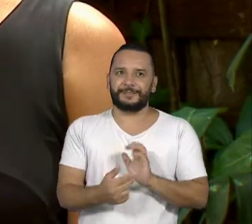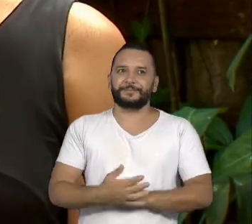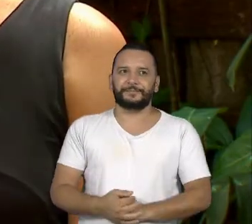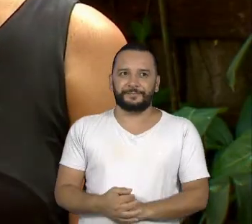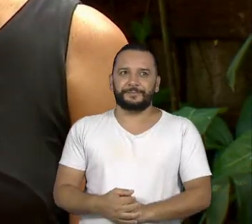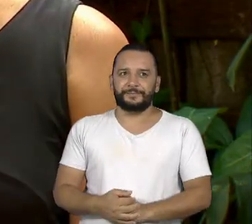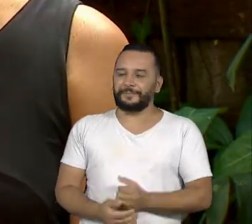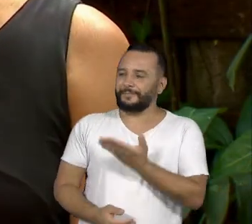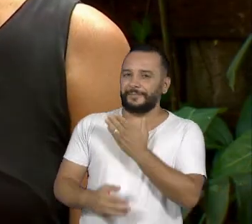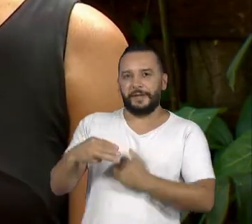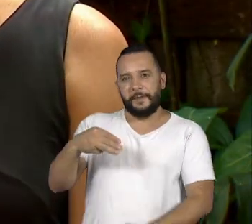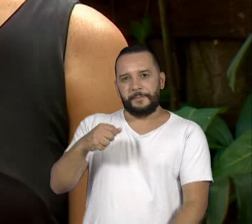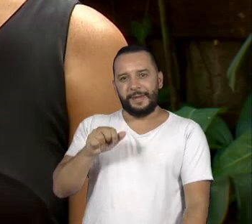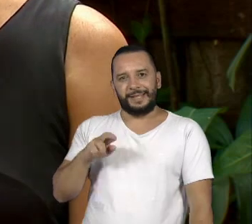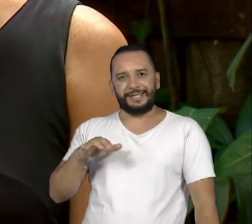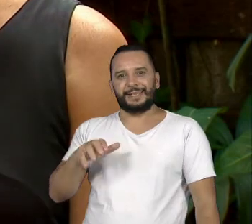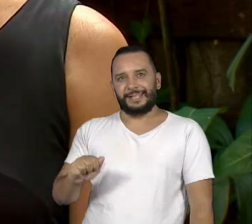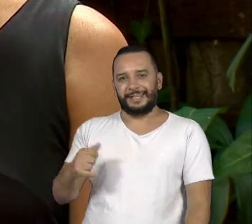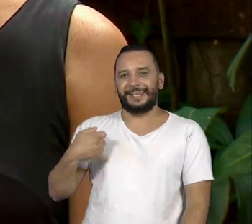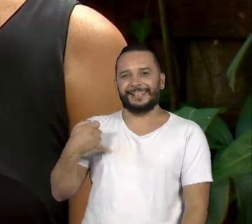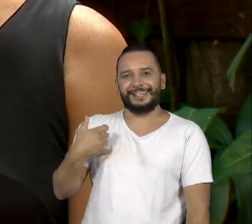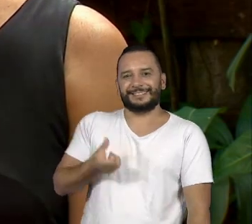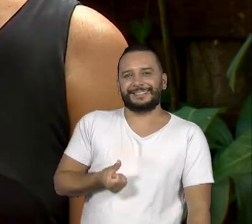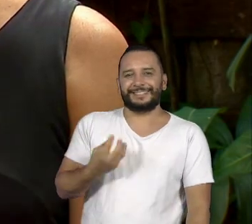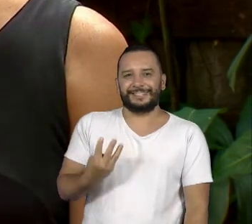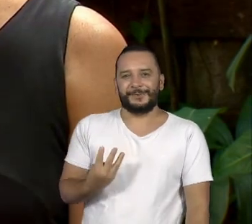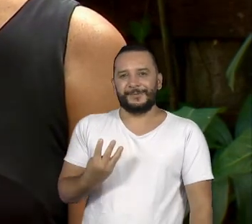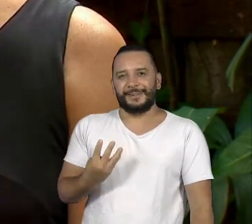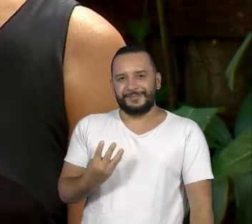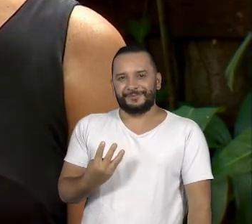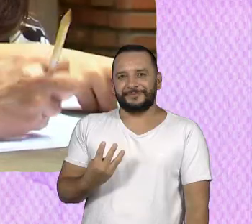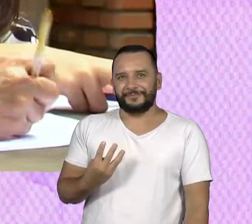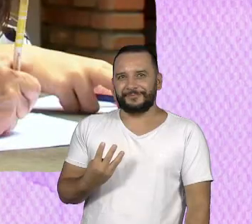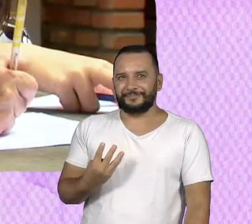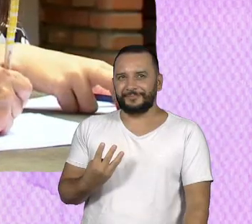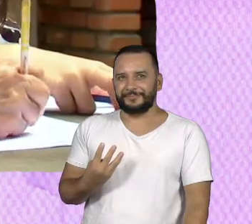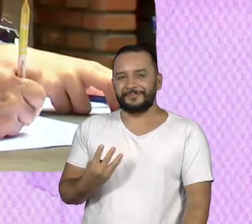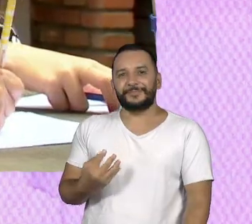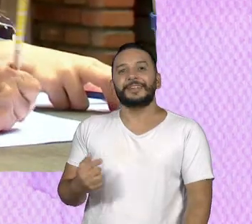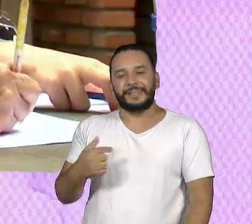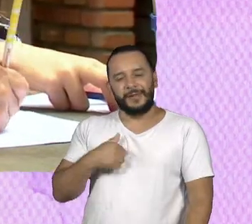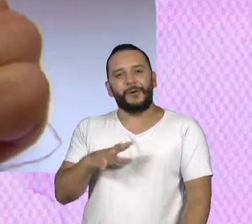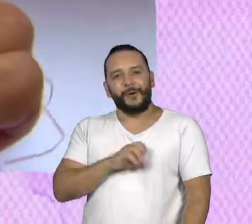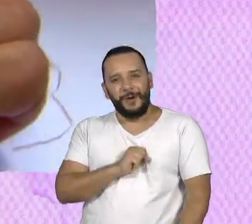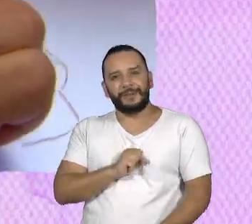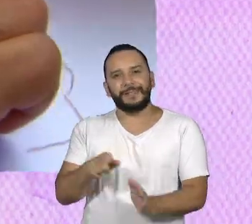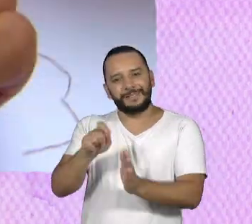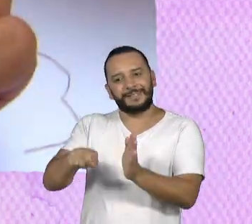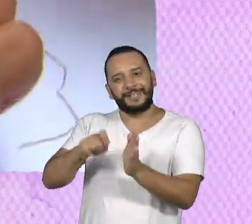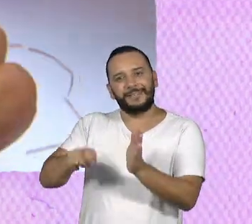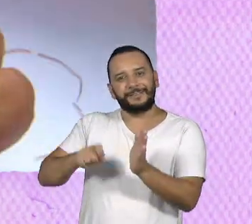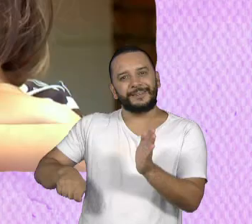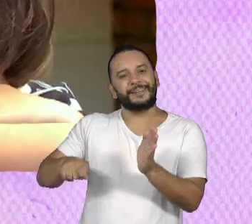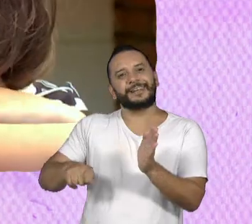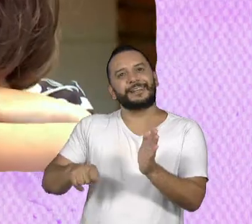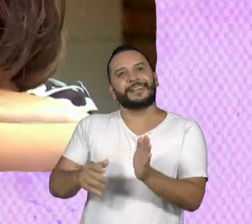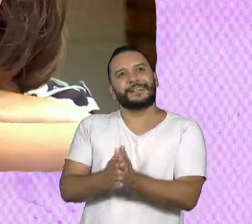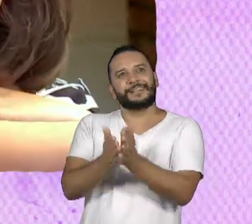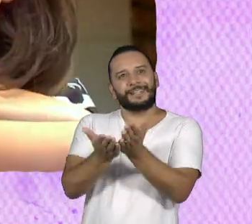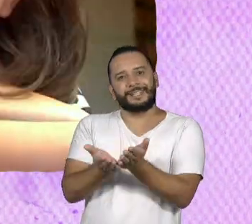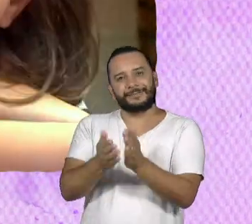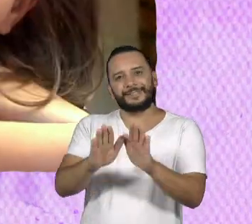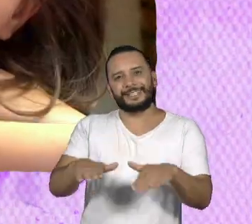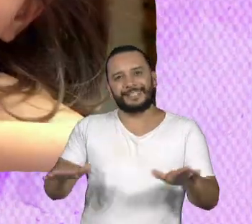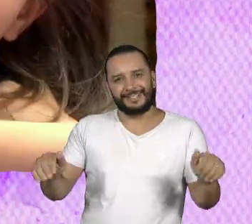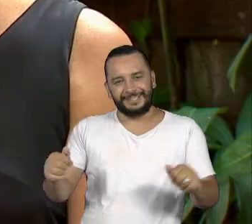Maria Cristaldi, eu tenho 64 anos e eu escrevo livros infantis. E eu sou a avó